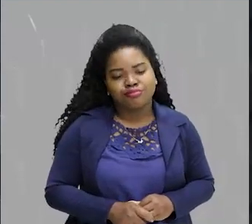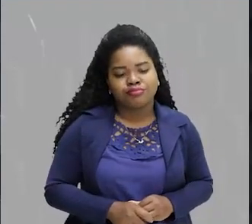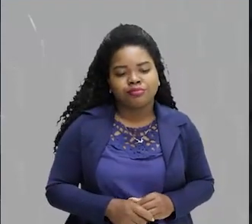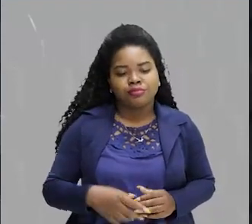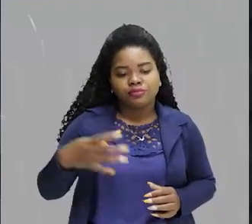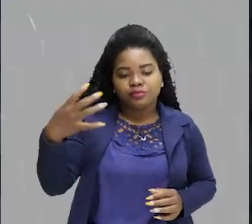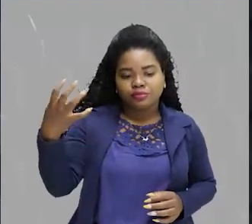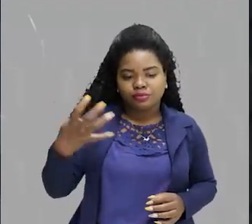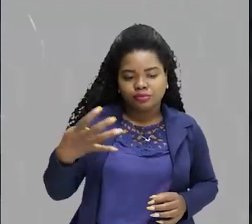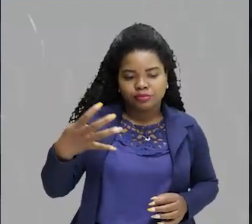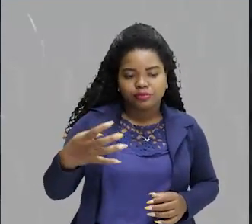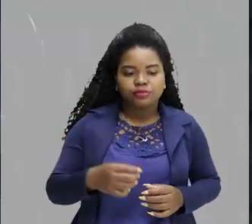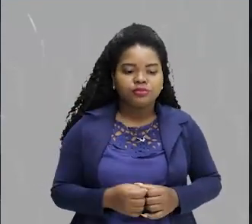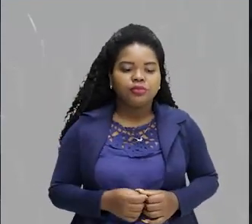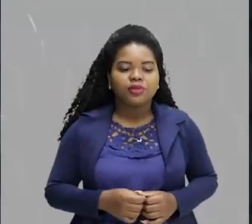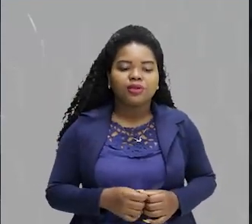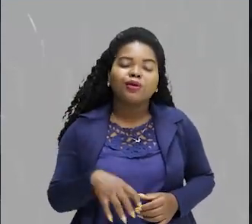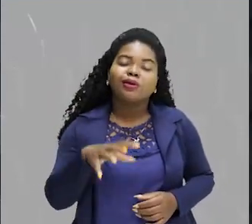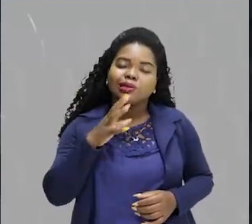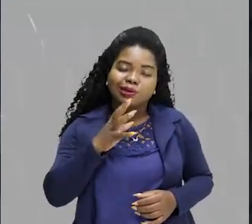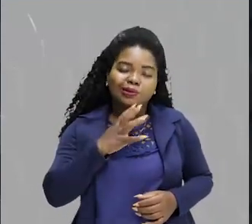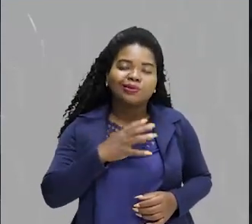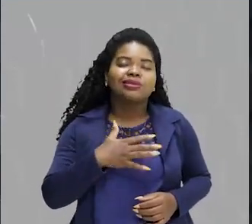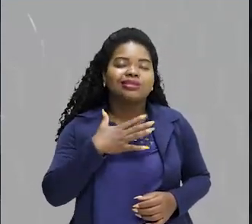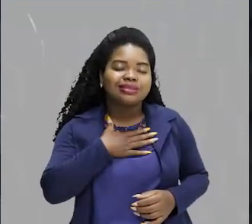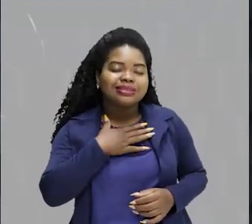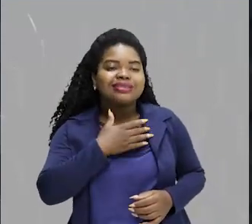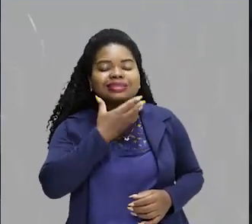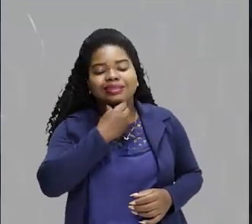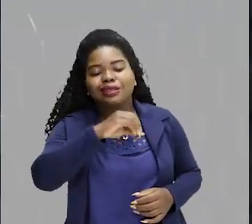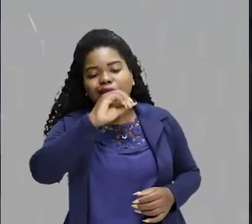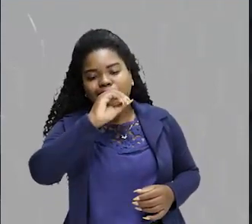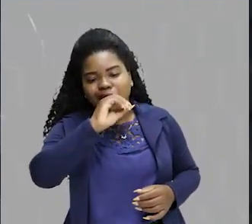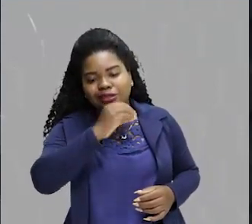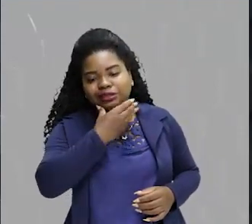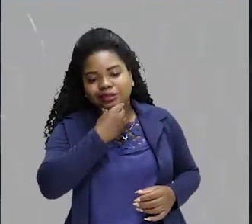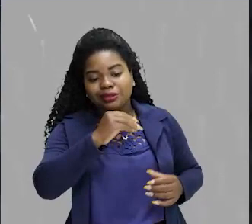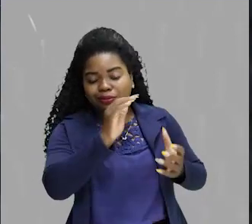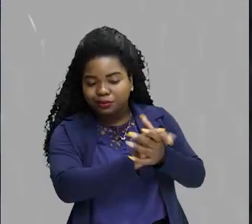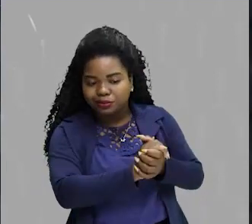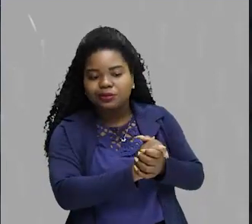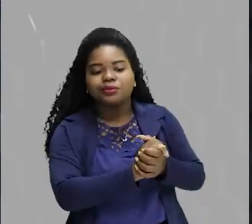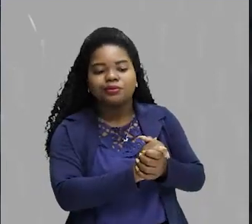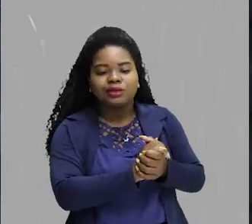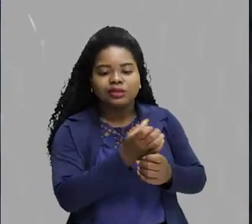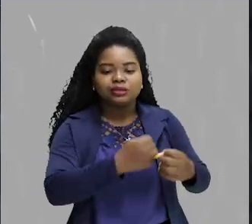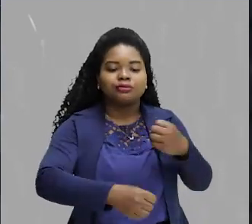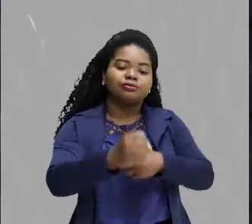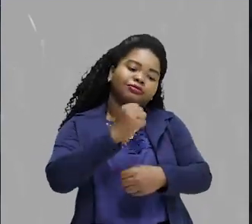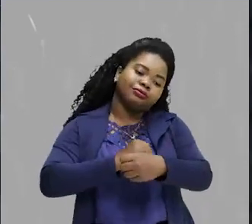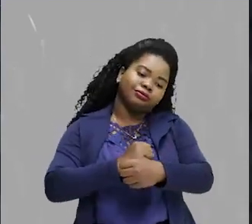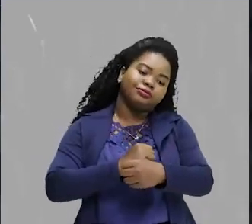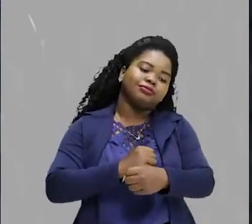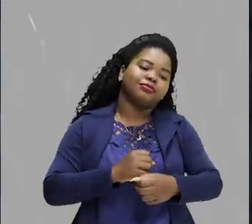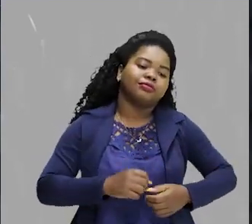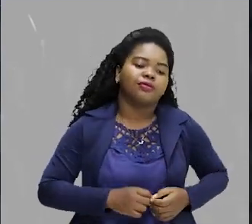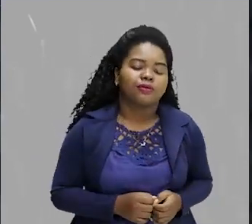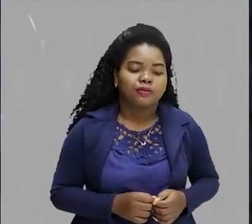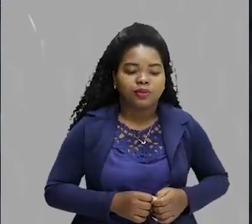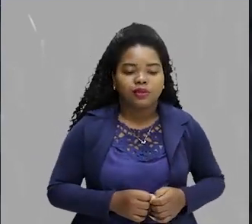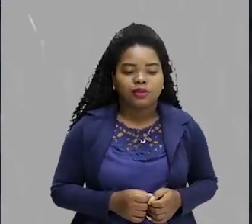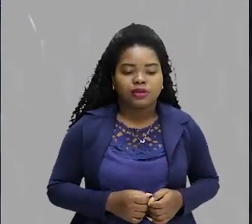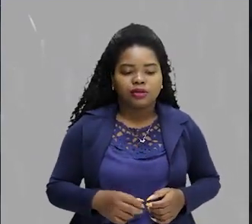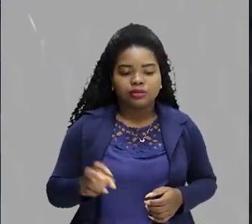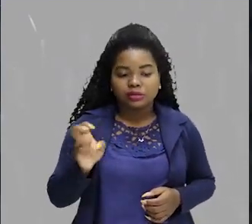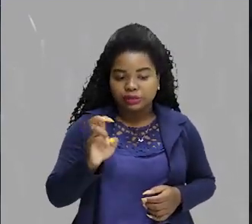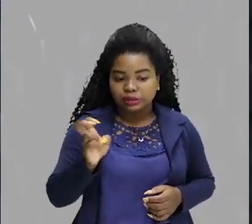Eu conheci meu marido há 6 anos atrás. She left the school in 2019. Ela deixou a escola